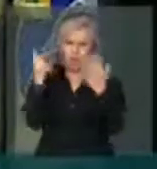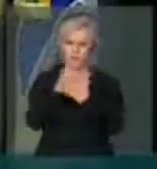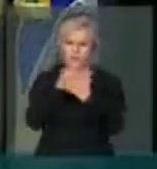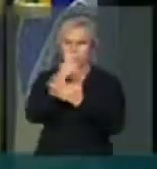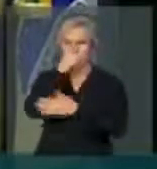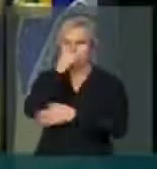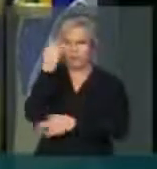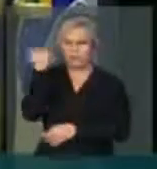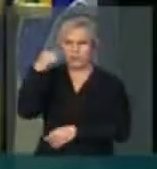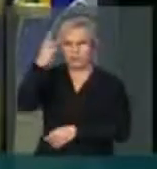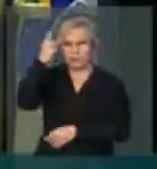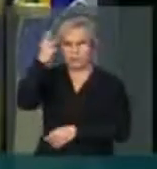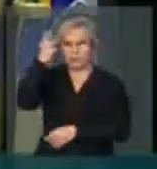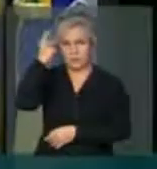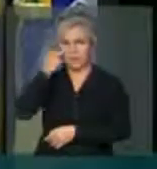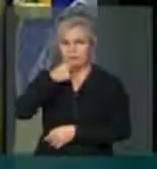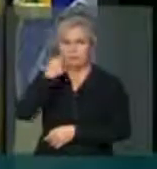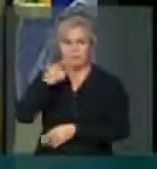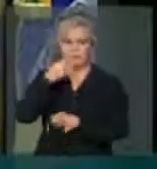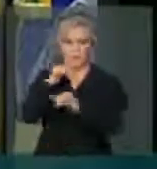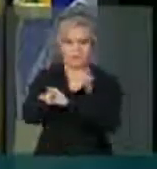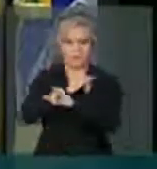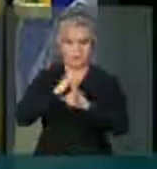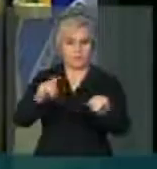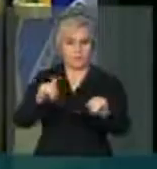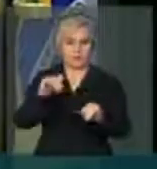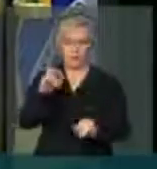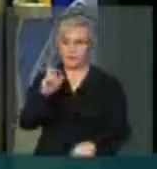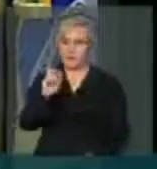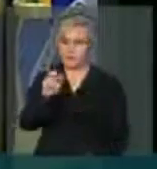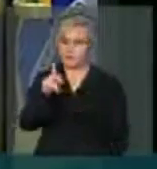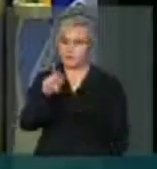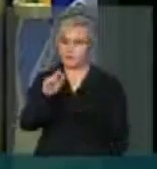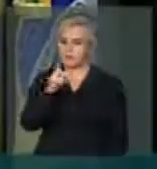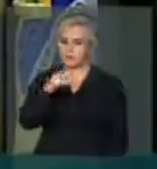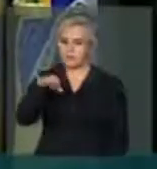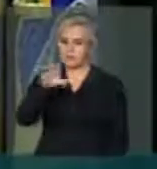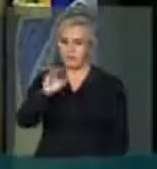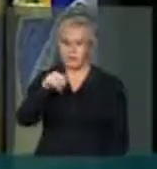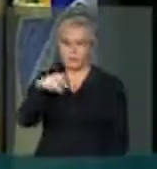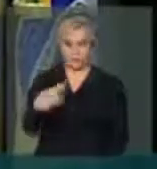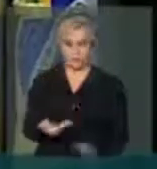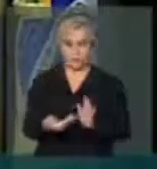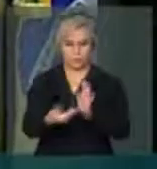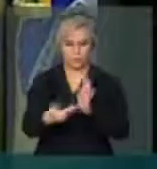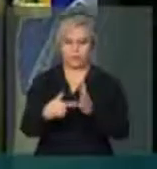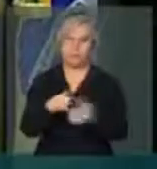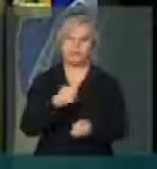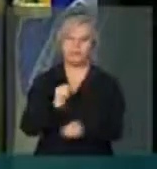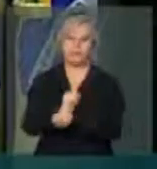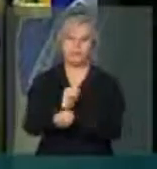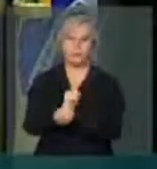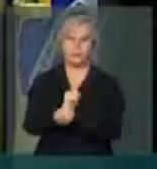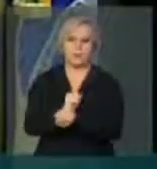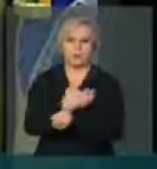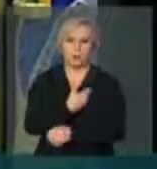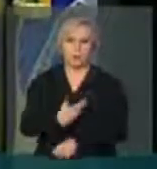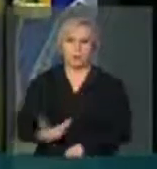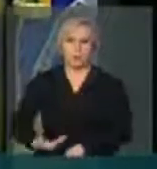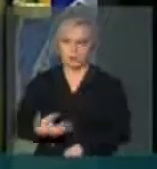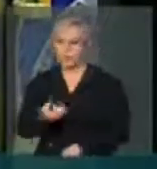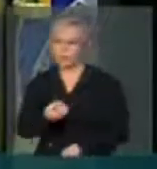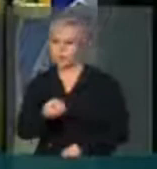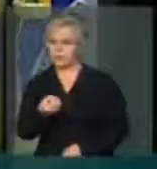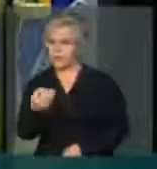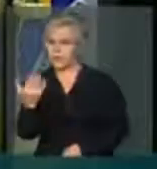domingo. Deixo aqui este meu repúdio nos anais dessa casa e espero que os governos não venham